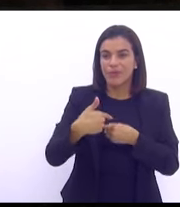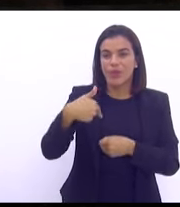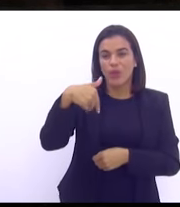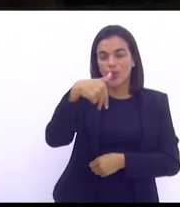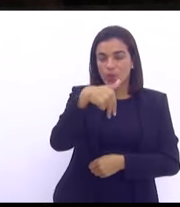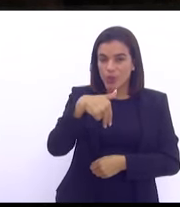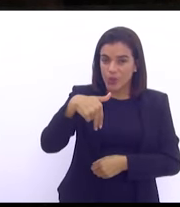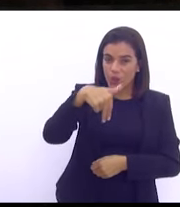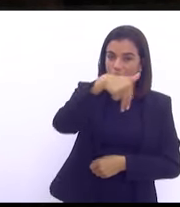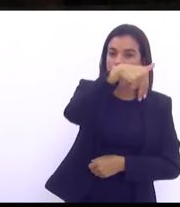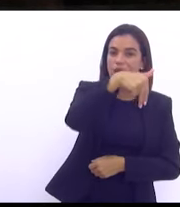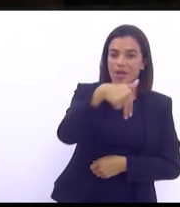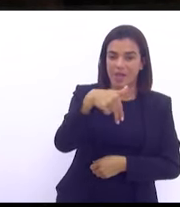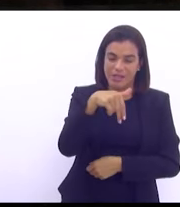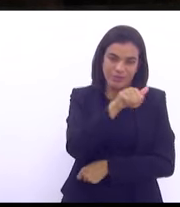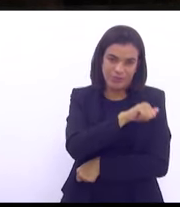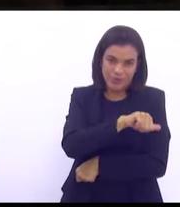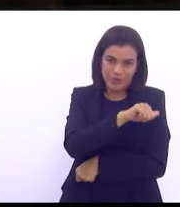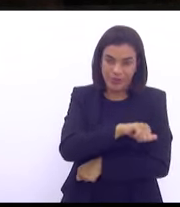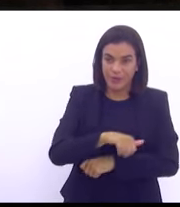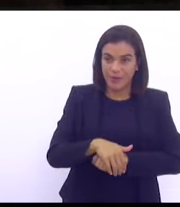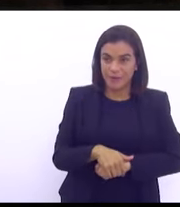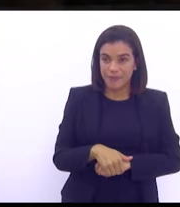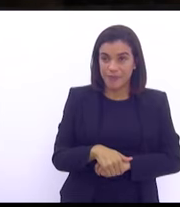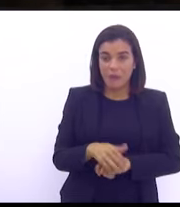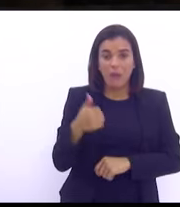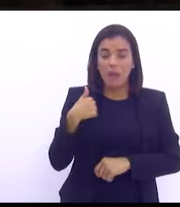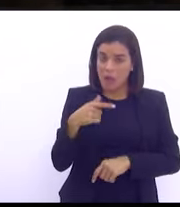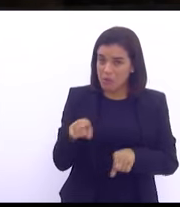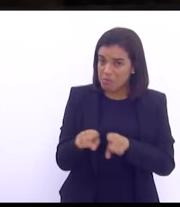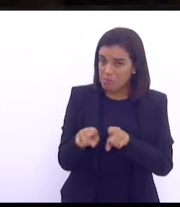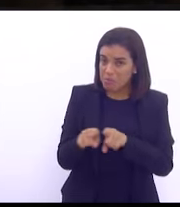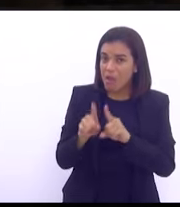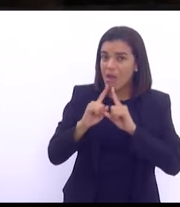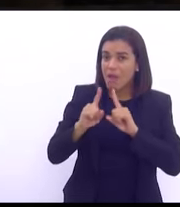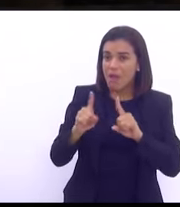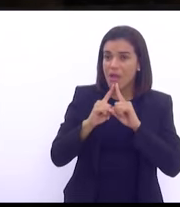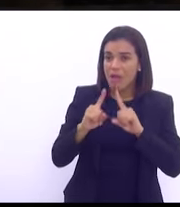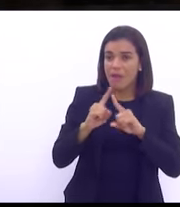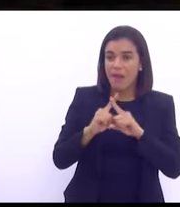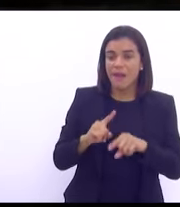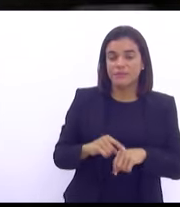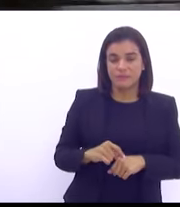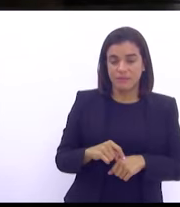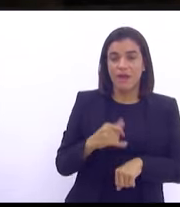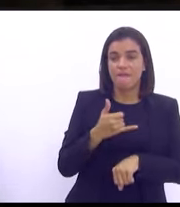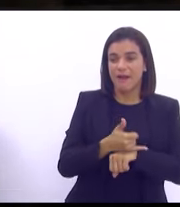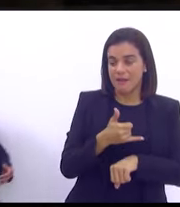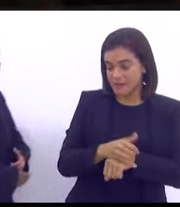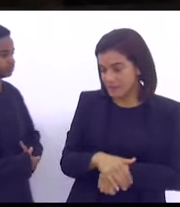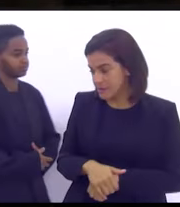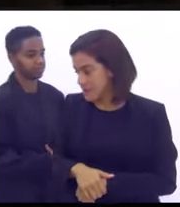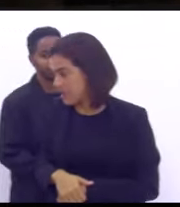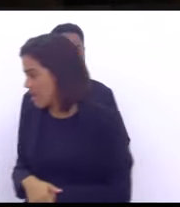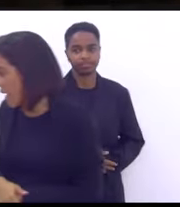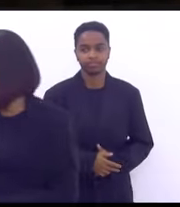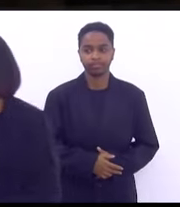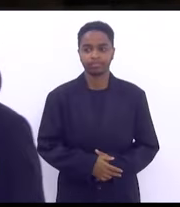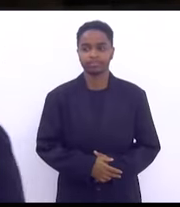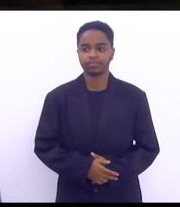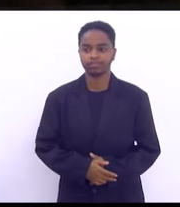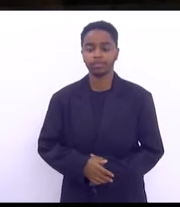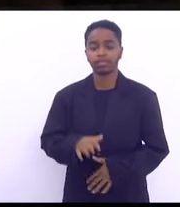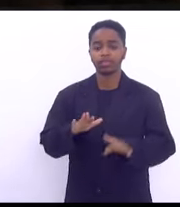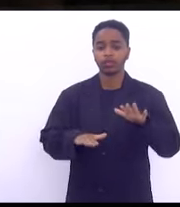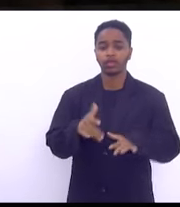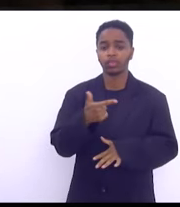Noroeste, Noroeste Fluminense. Portanto, eu mesmo tive de reclamação em relação a Valença. Enfim, não tem um